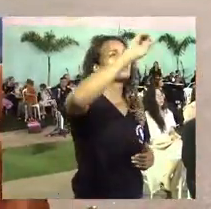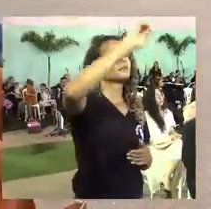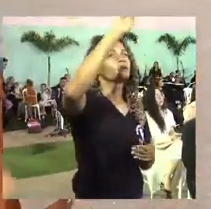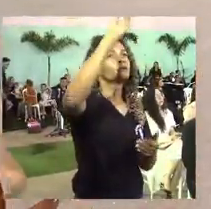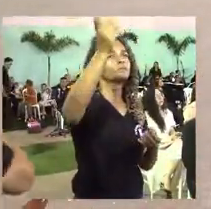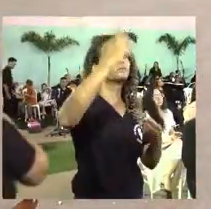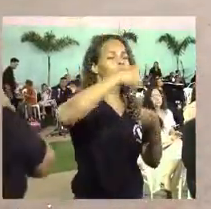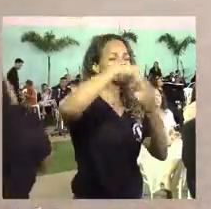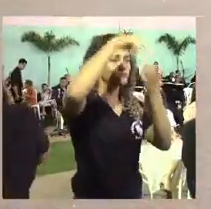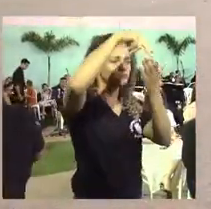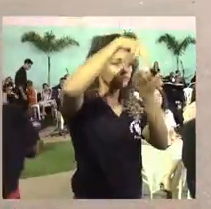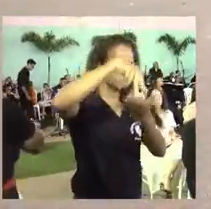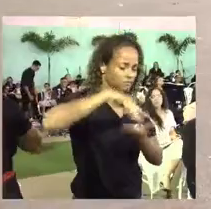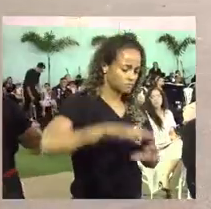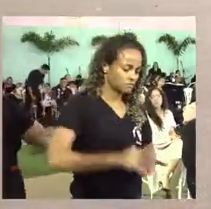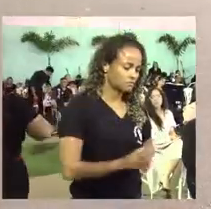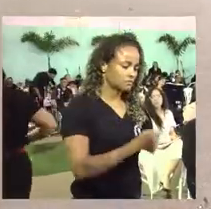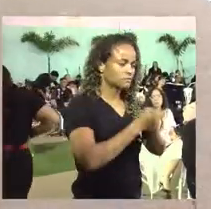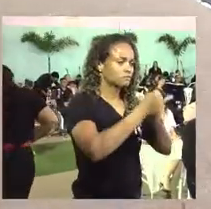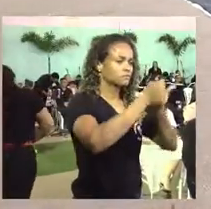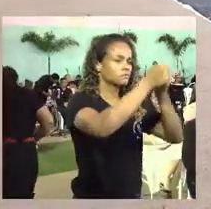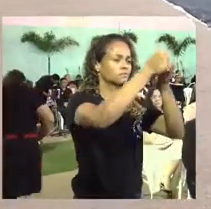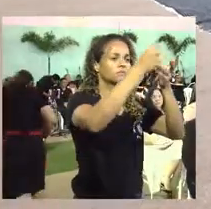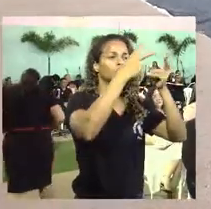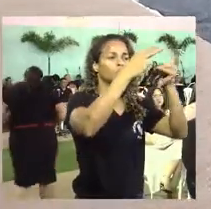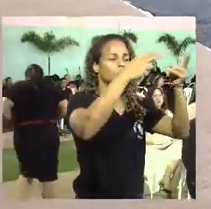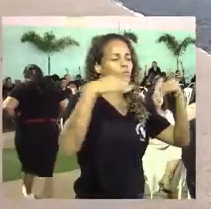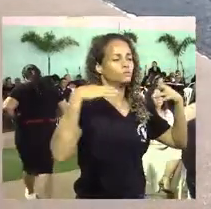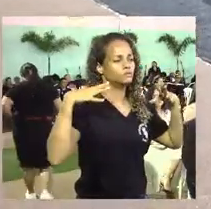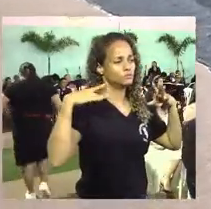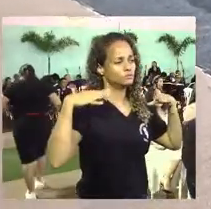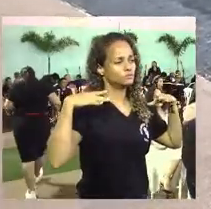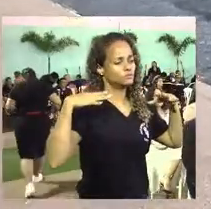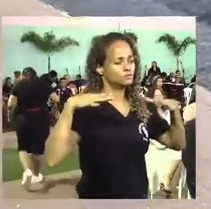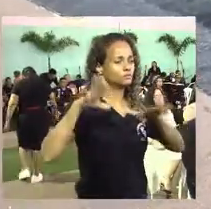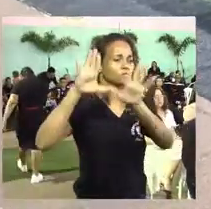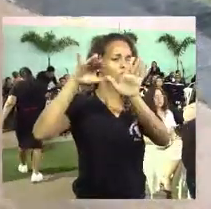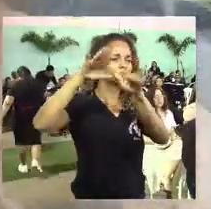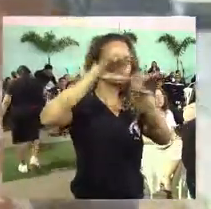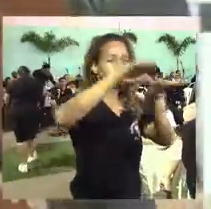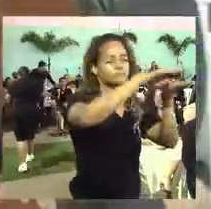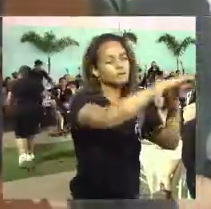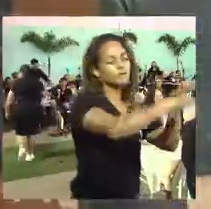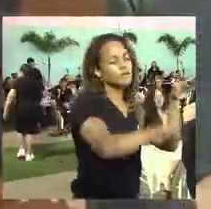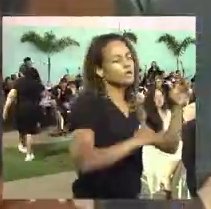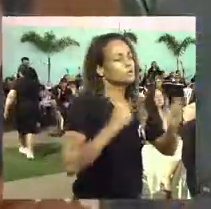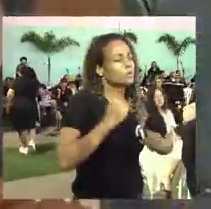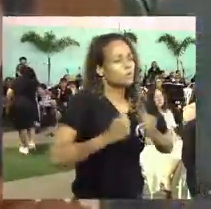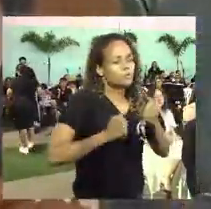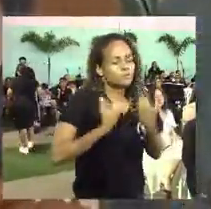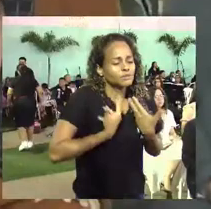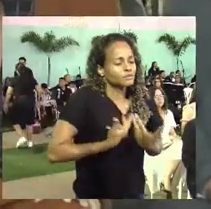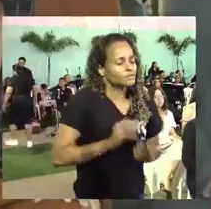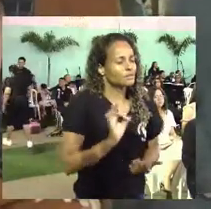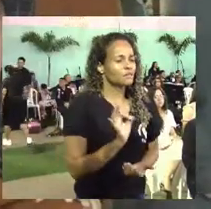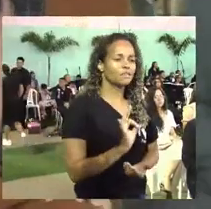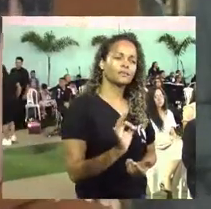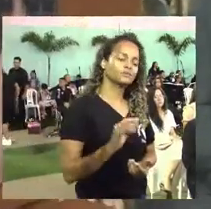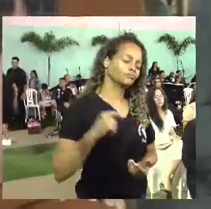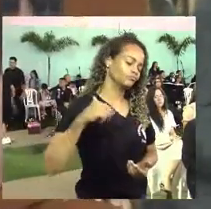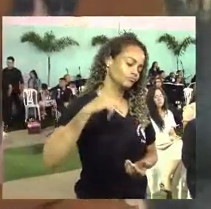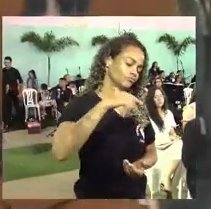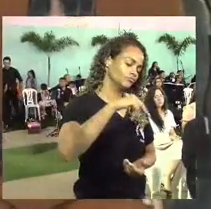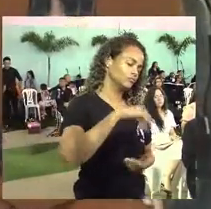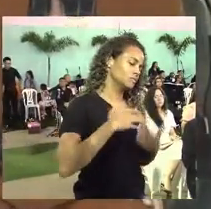as suas forças subirão com asas como águias correrão não se cansarão caminharão e não